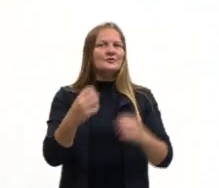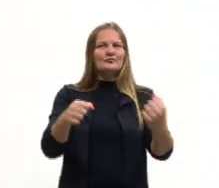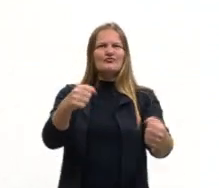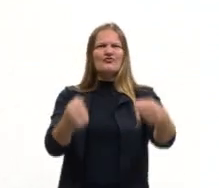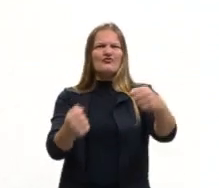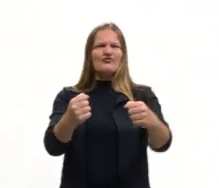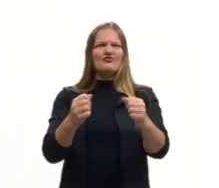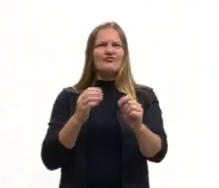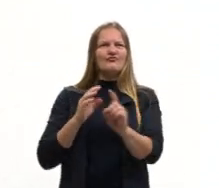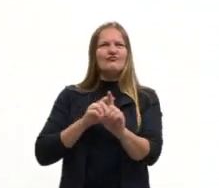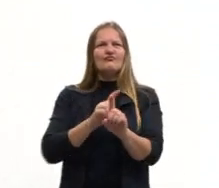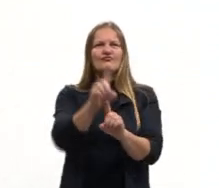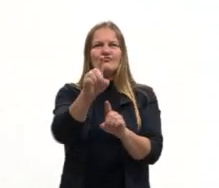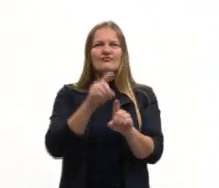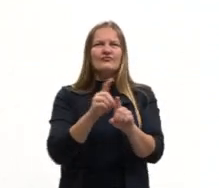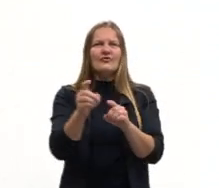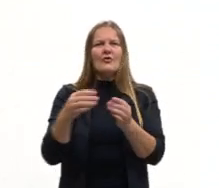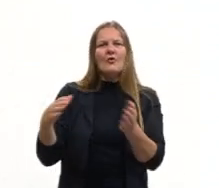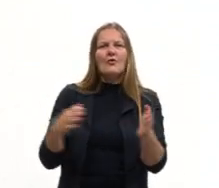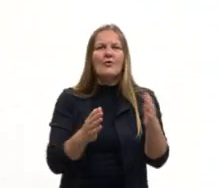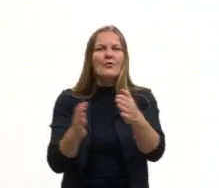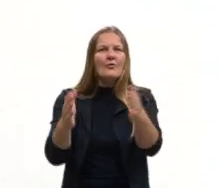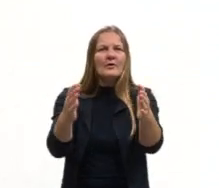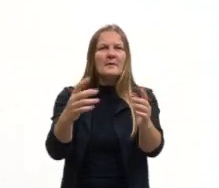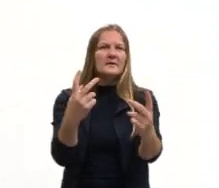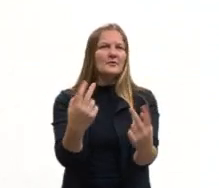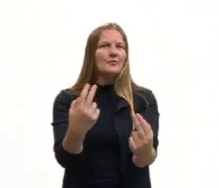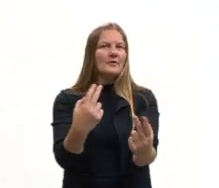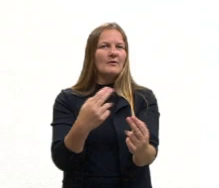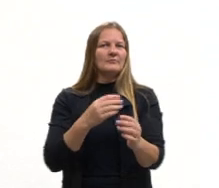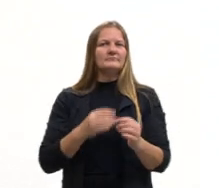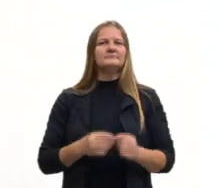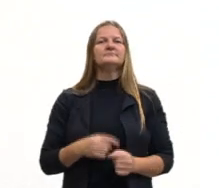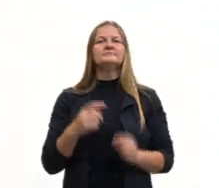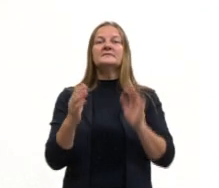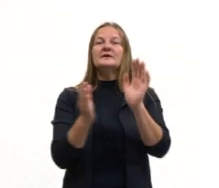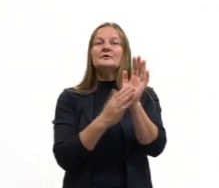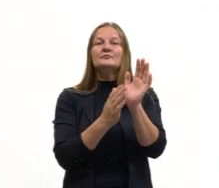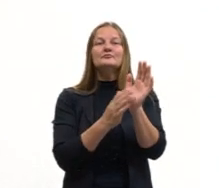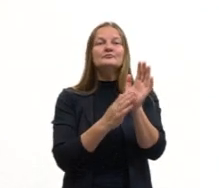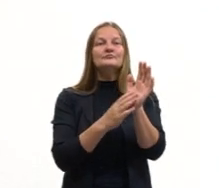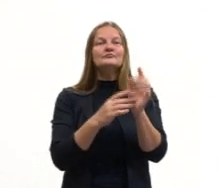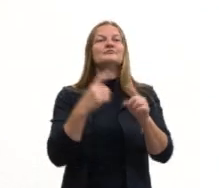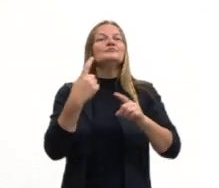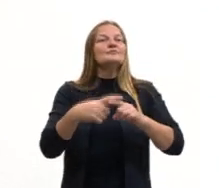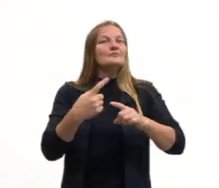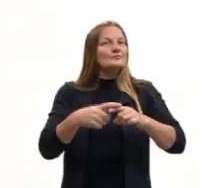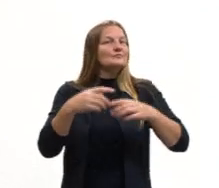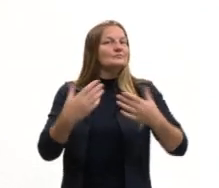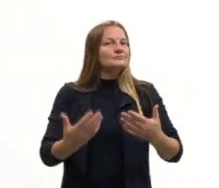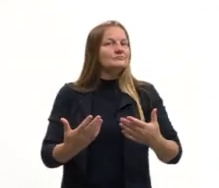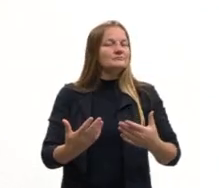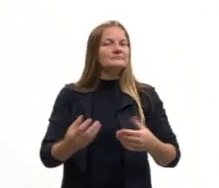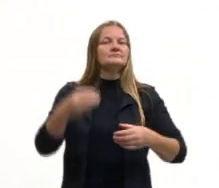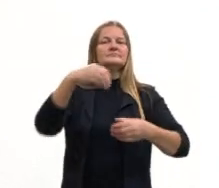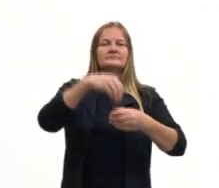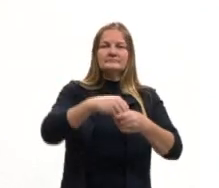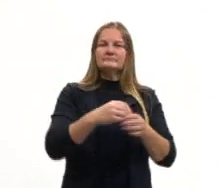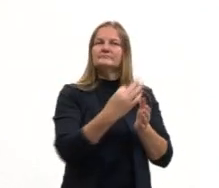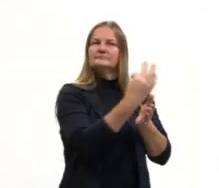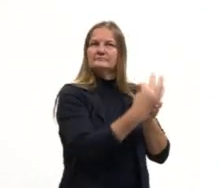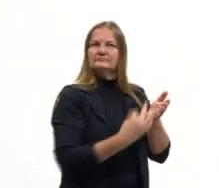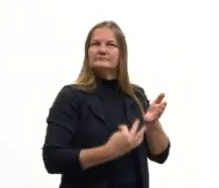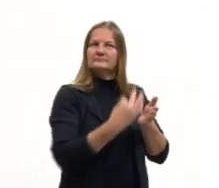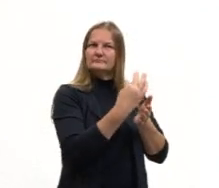vão para a mesma direção elas tomam o mesmo caminho e isso vai ter um propósito dentro do meu